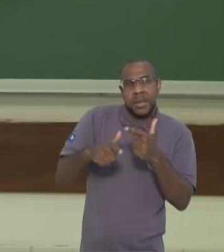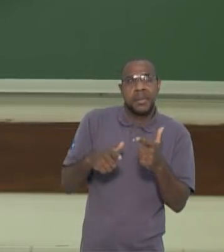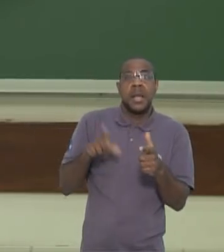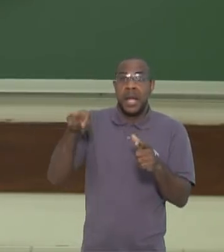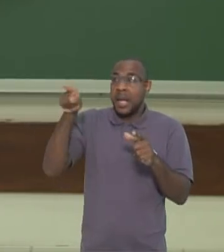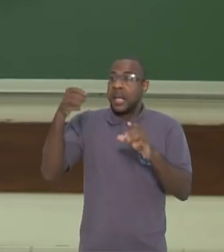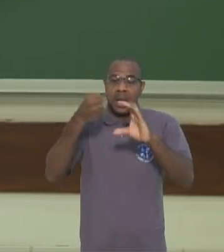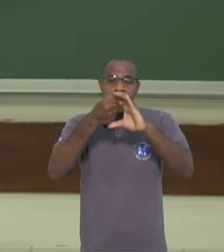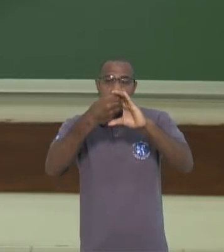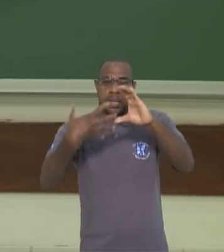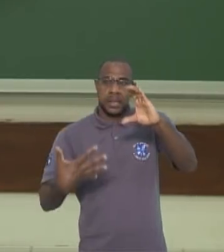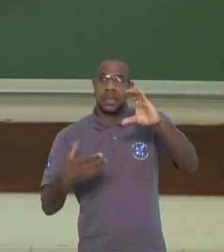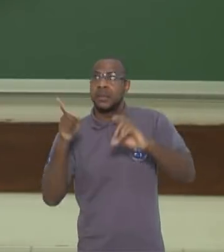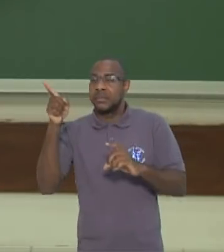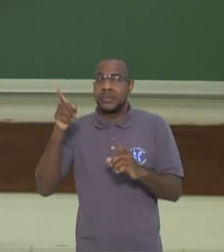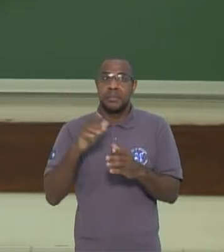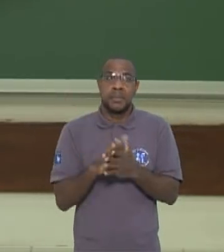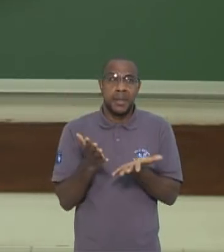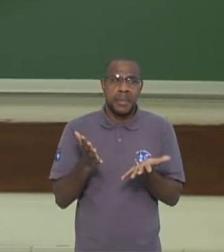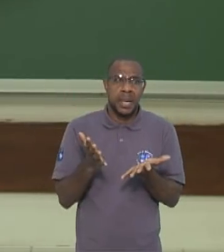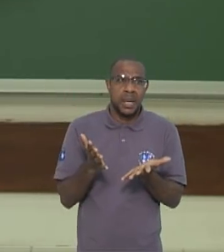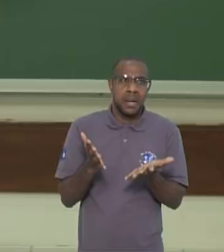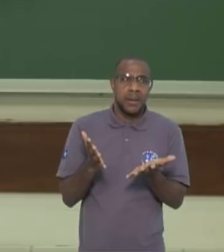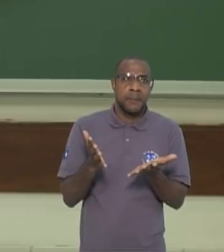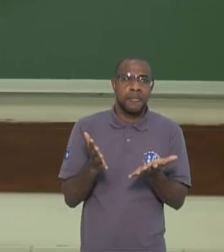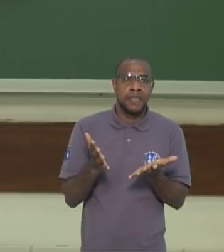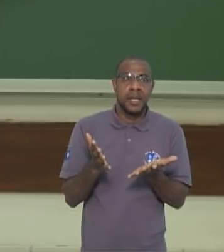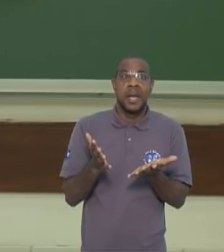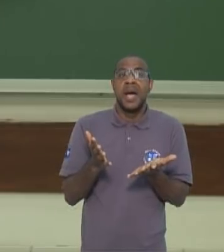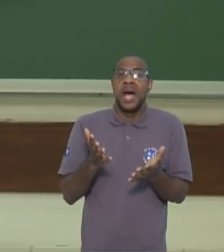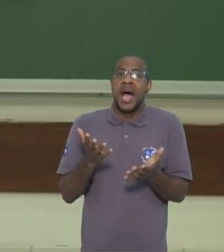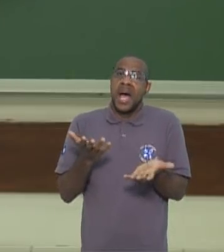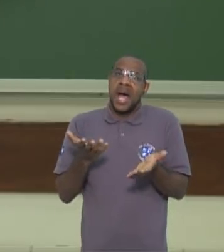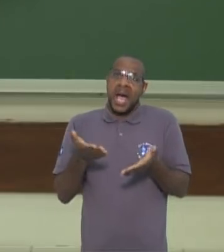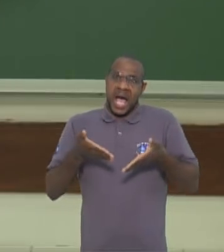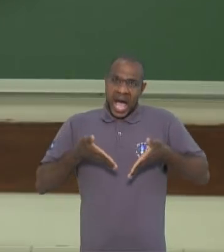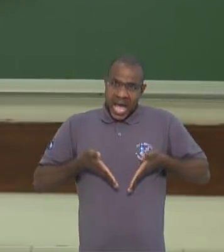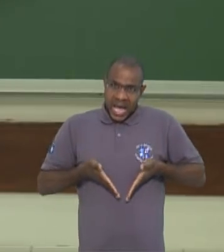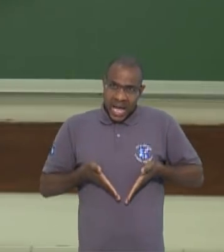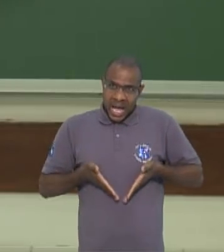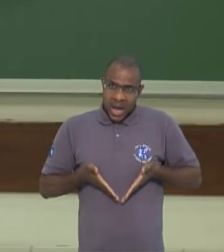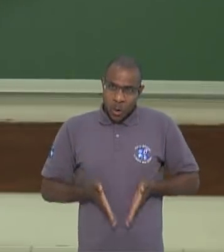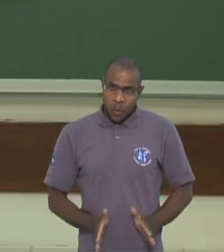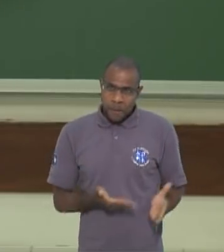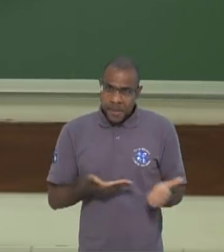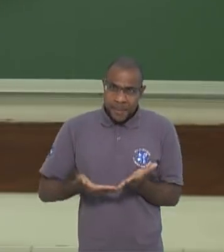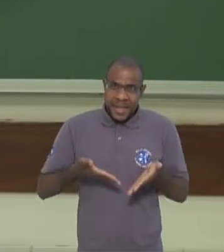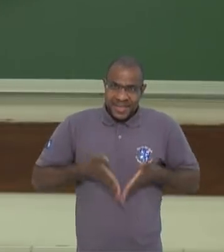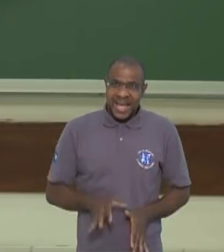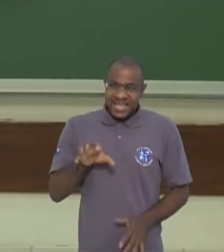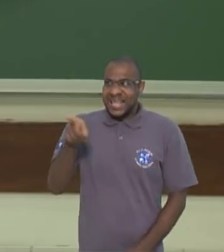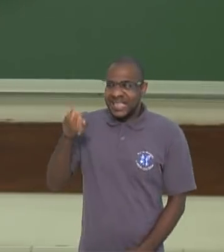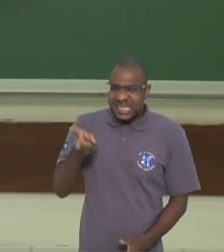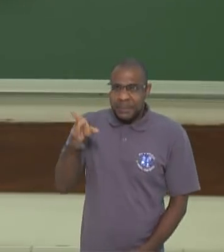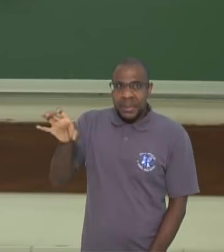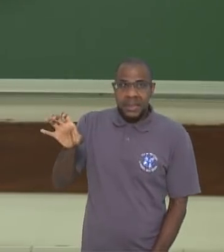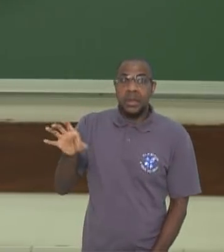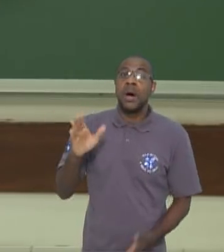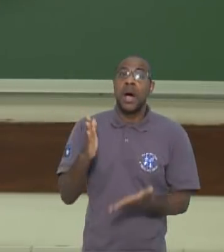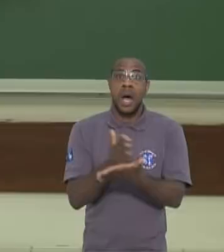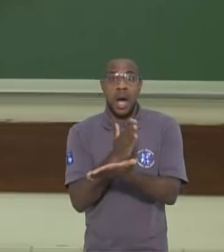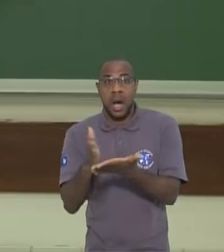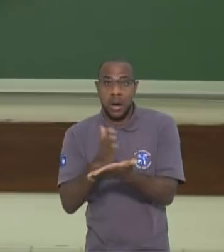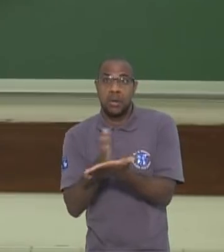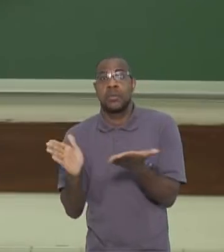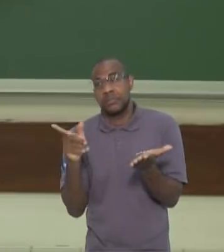mas a criança vai nascer com todas elas? Não. Ela pode nascer com parte delas. E também não significa que a pessoa que tem uma das características que eu estou falando aqui de cada síndrome